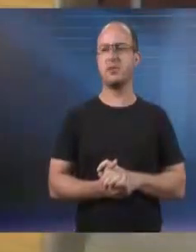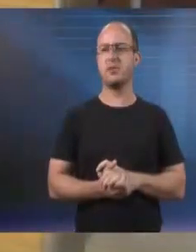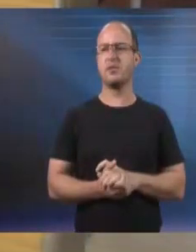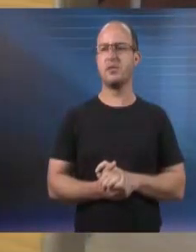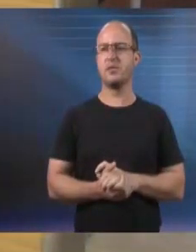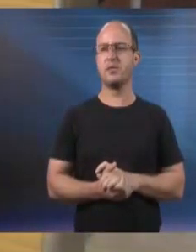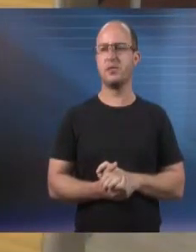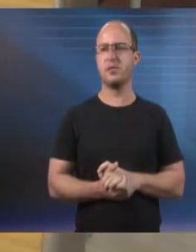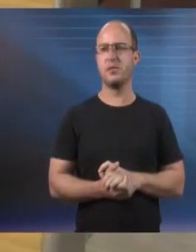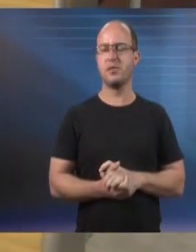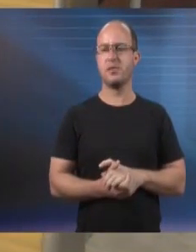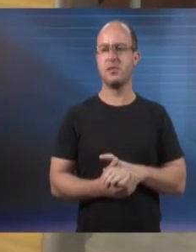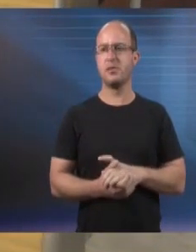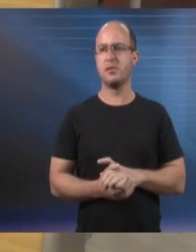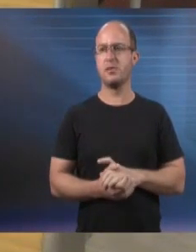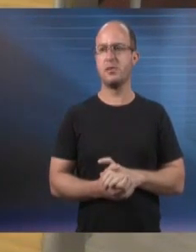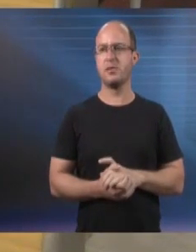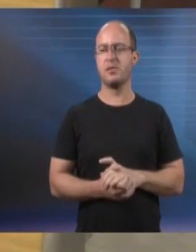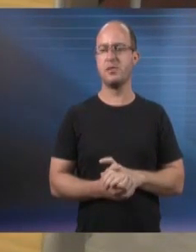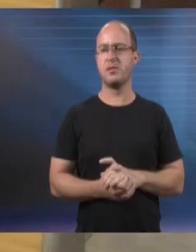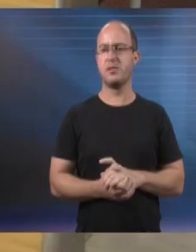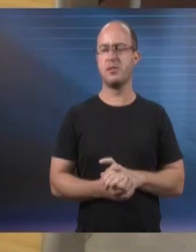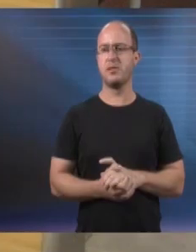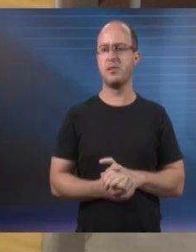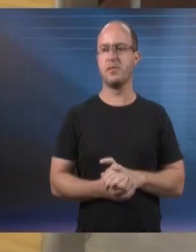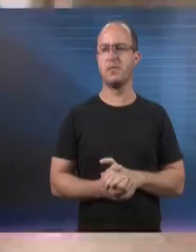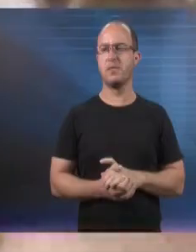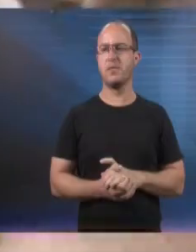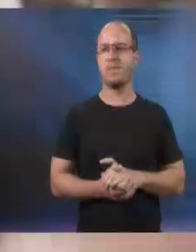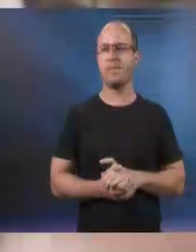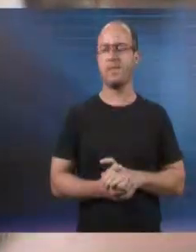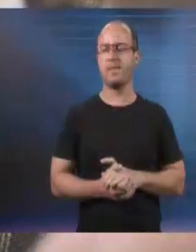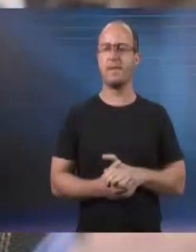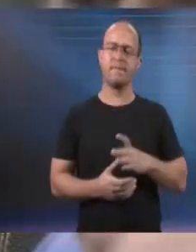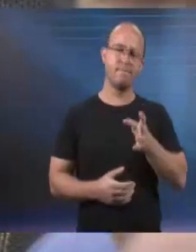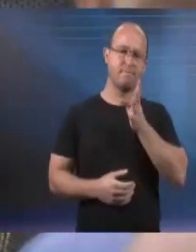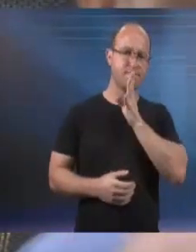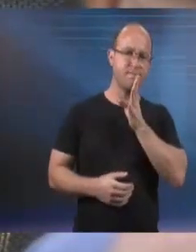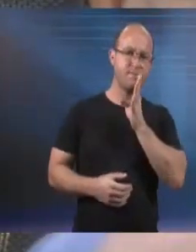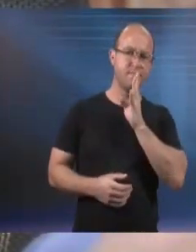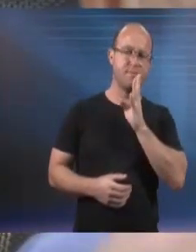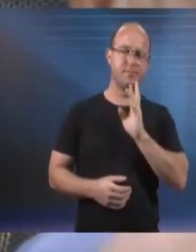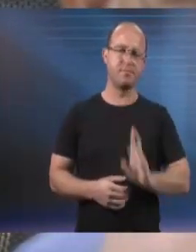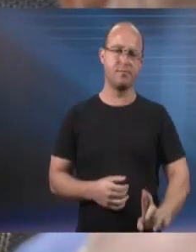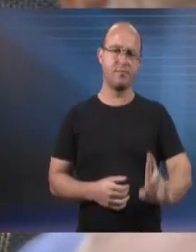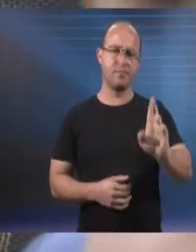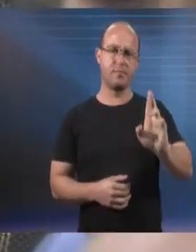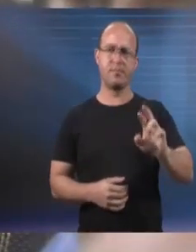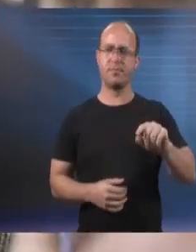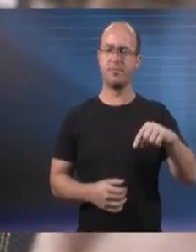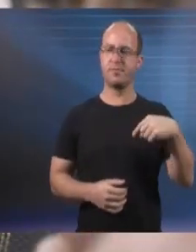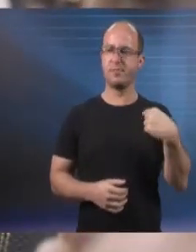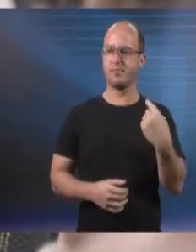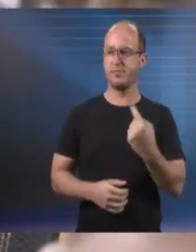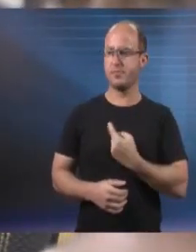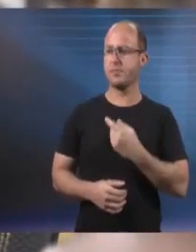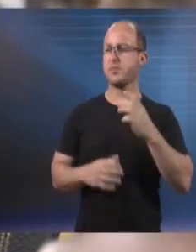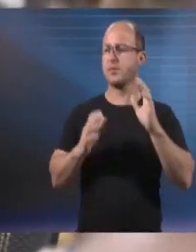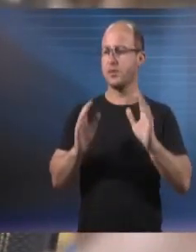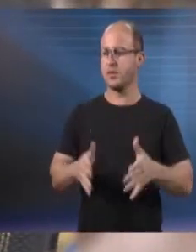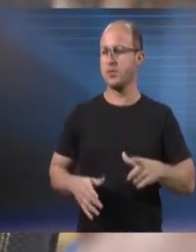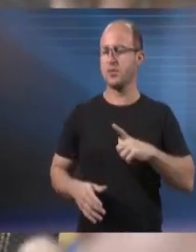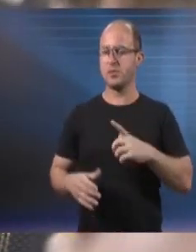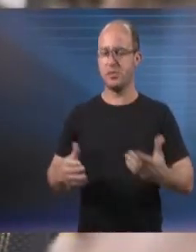Mais 30 segundos para a deputada. Isso, reconhecer você como essa representante. Então, para nós, você que já tem um